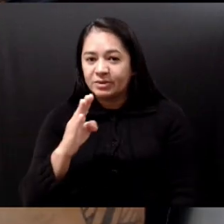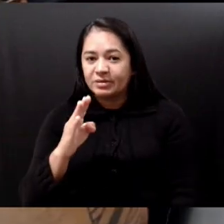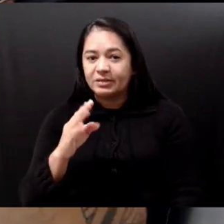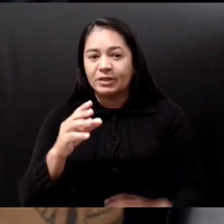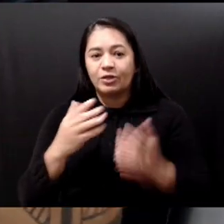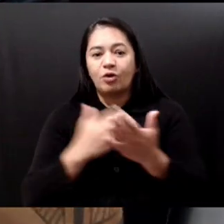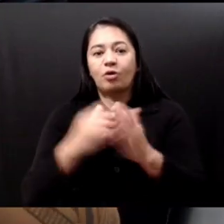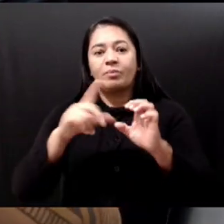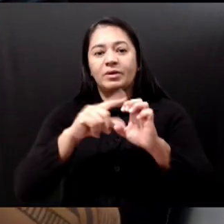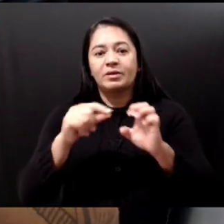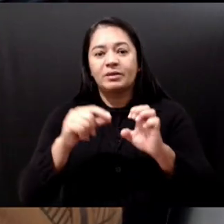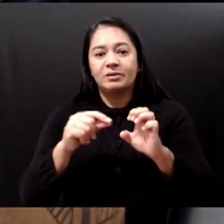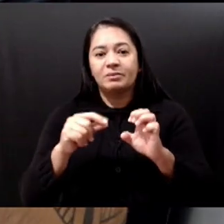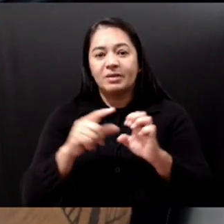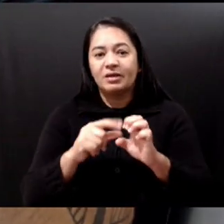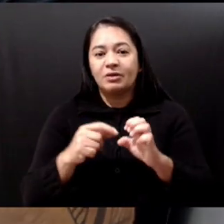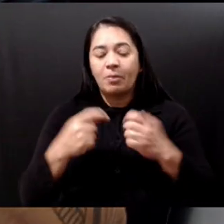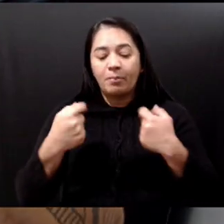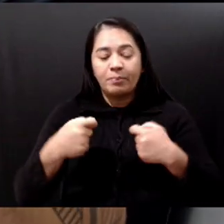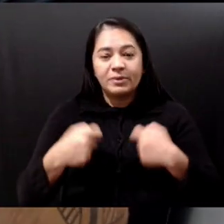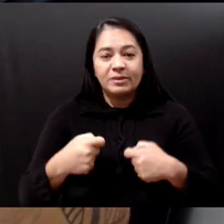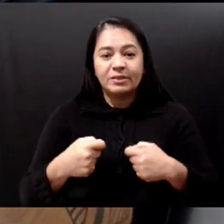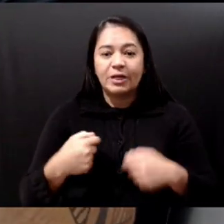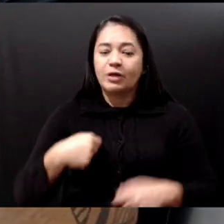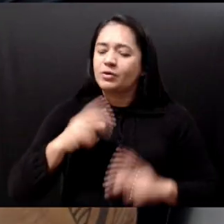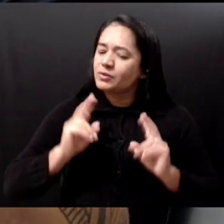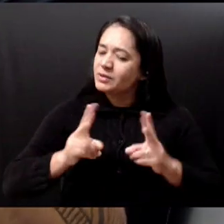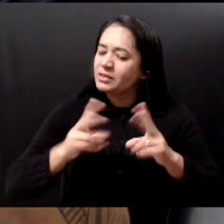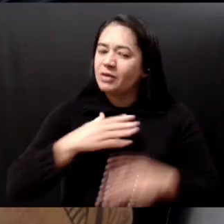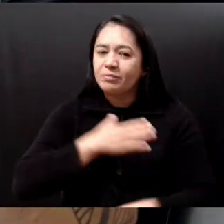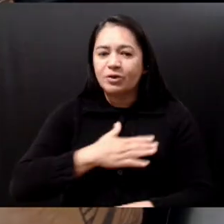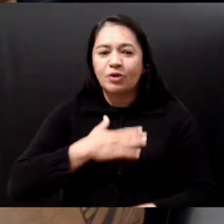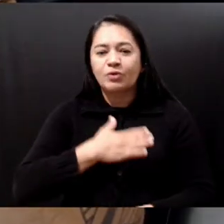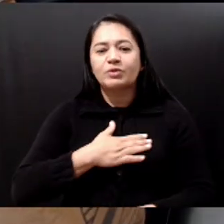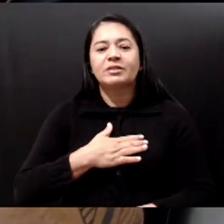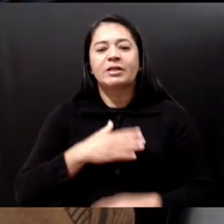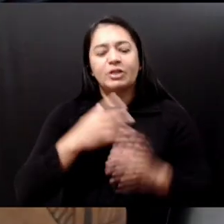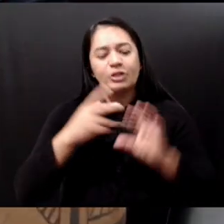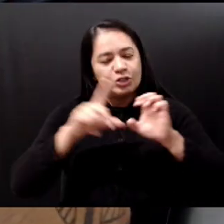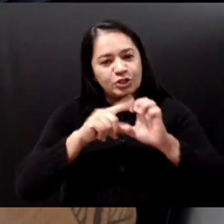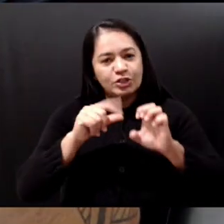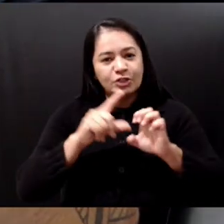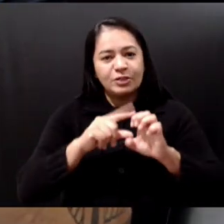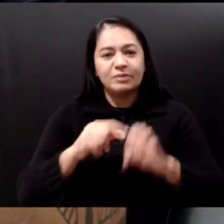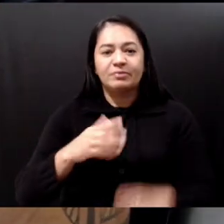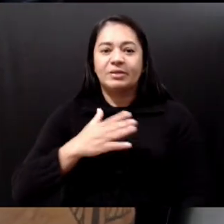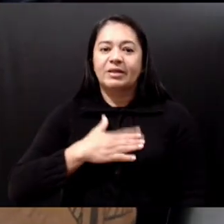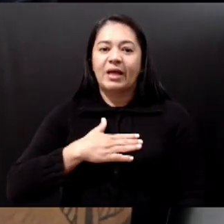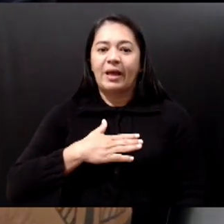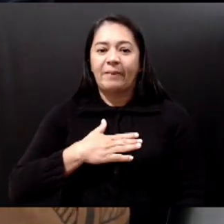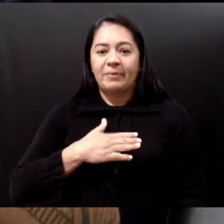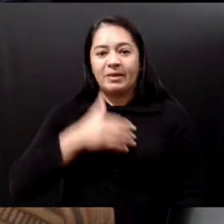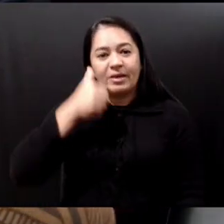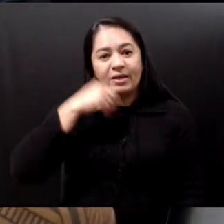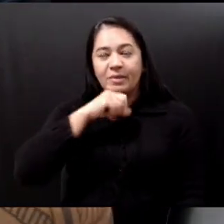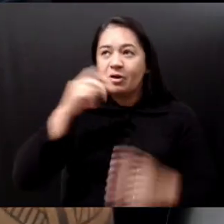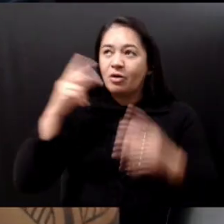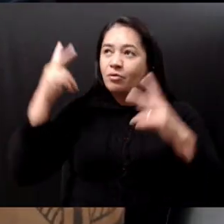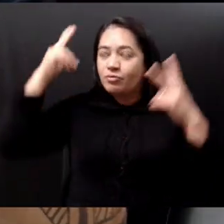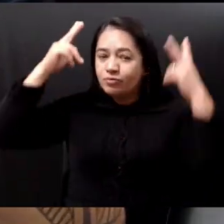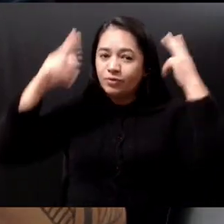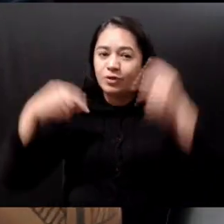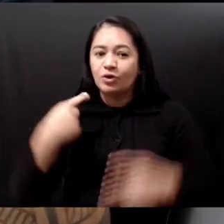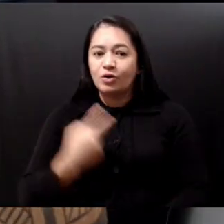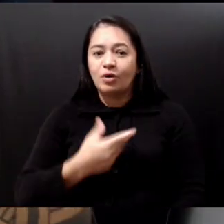CLT, sempre gostei de empreender, sempre quis empreender. Minha mãe é cabeleireira, meu pai, ele instala ar-condicionado, são os famosos eu-presas,